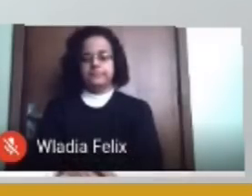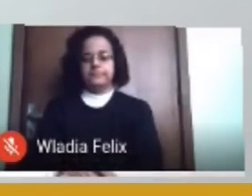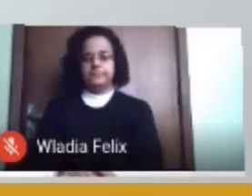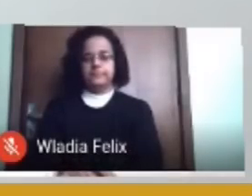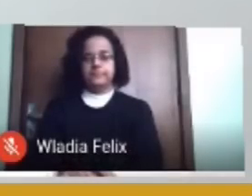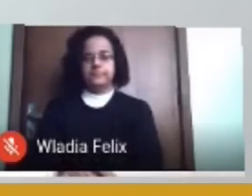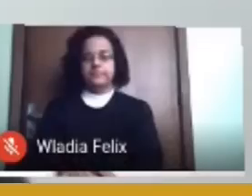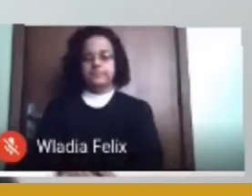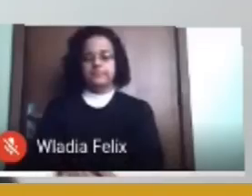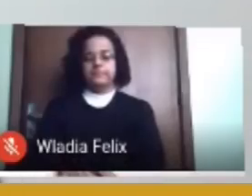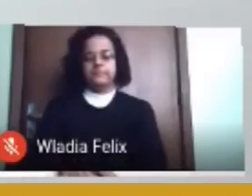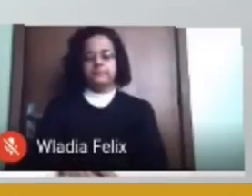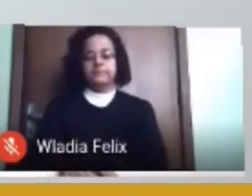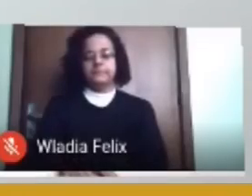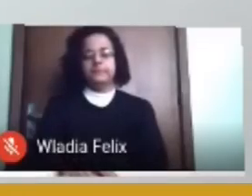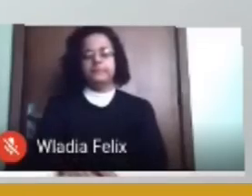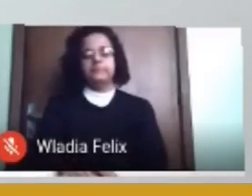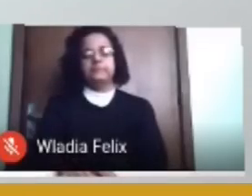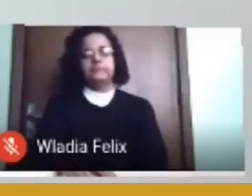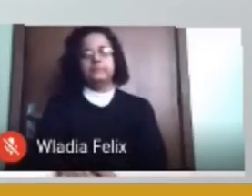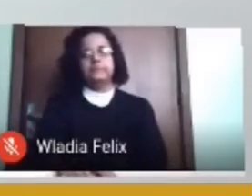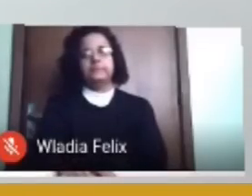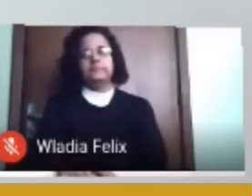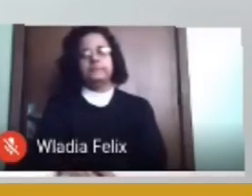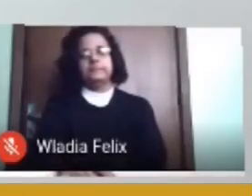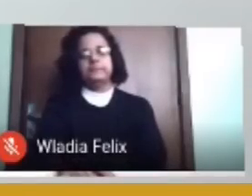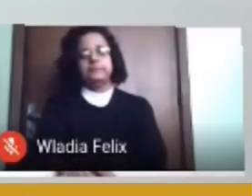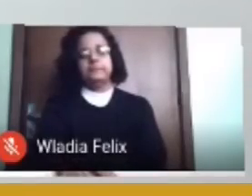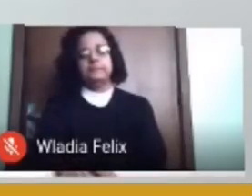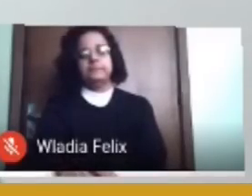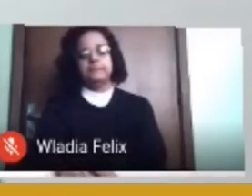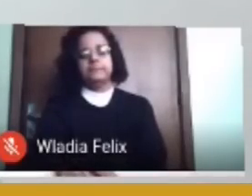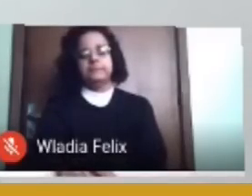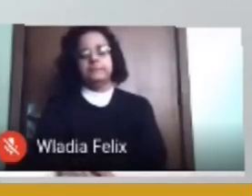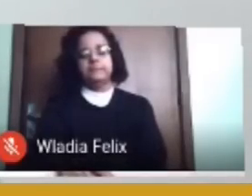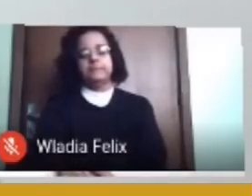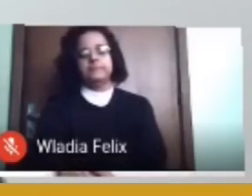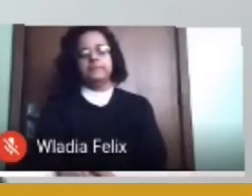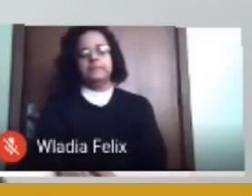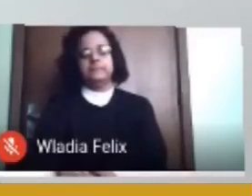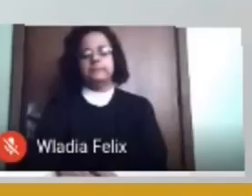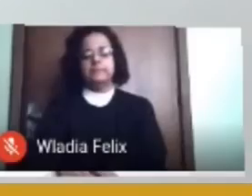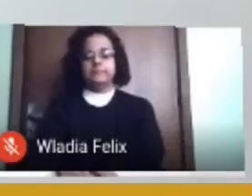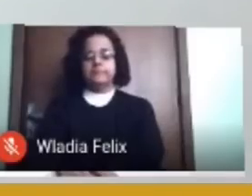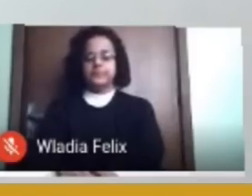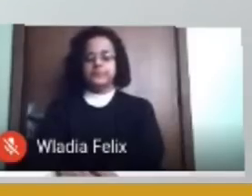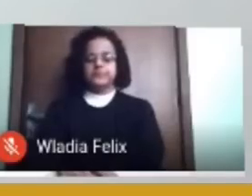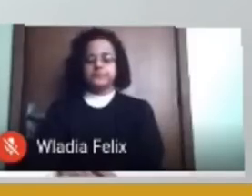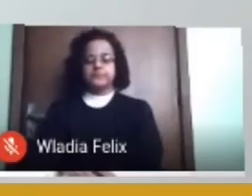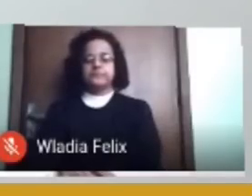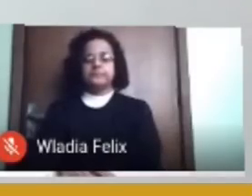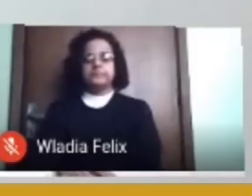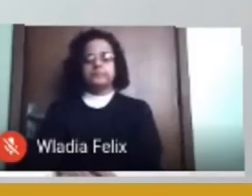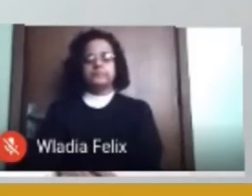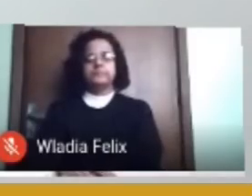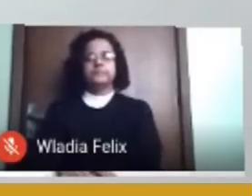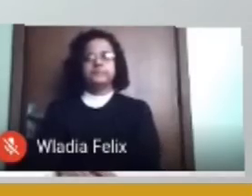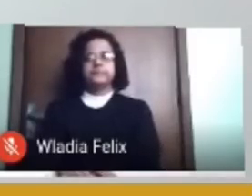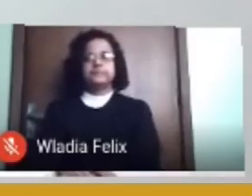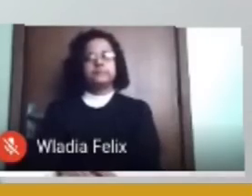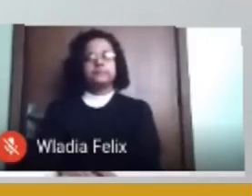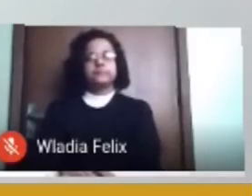violência patrimonial, essa violência psicológica, essa violência verbal, essa violência física, todas essas formas de